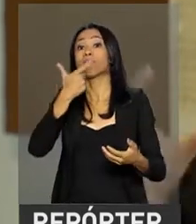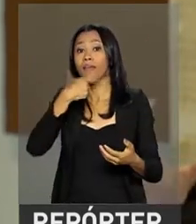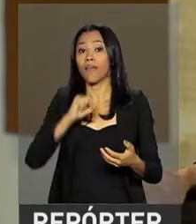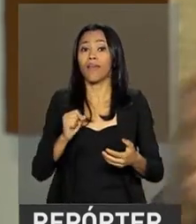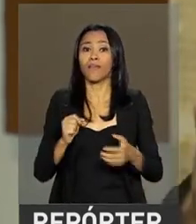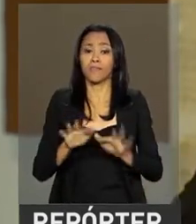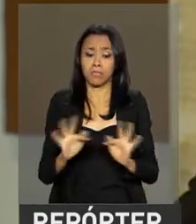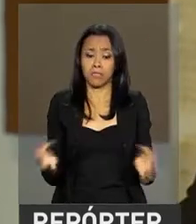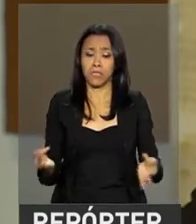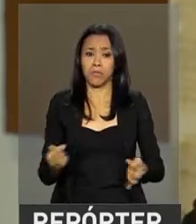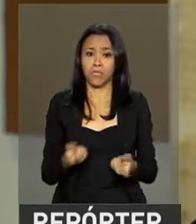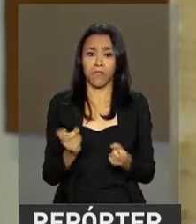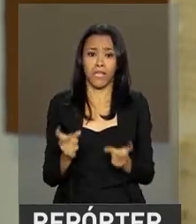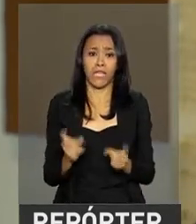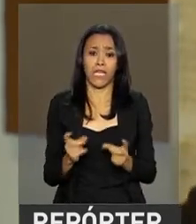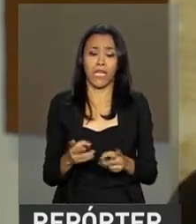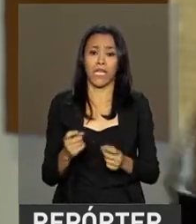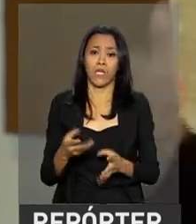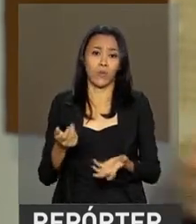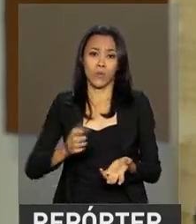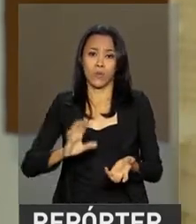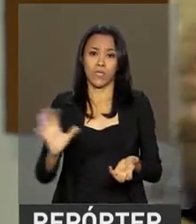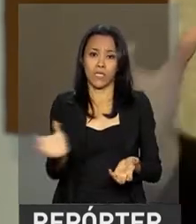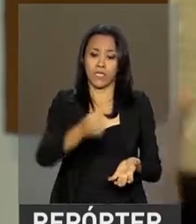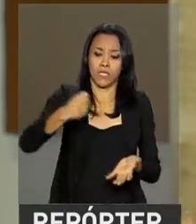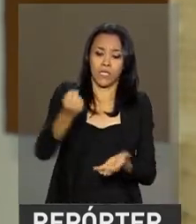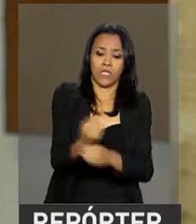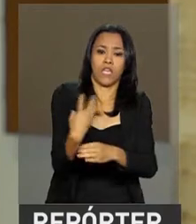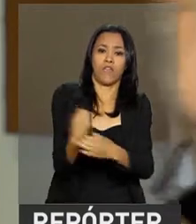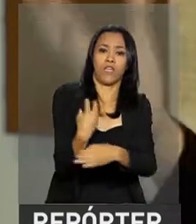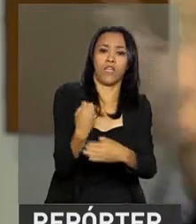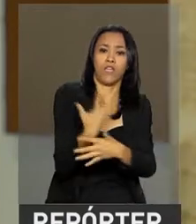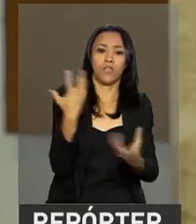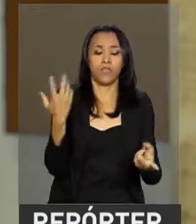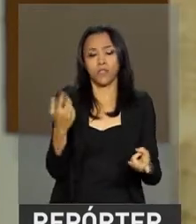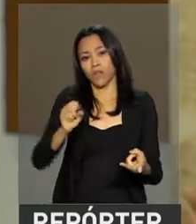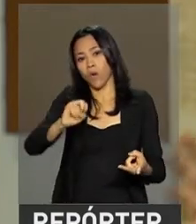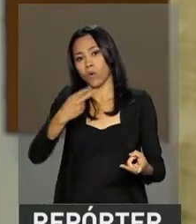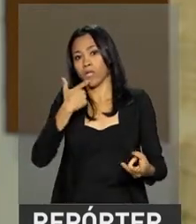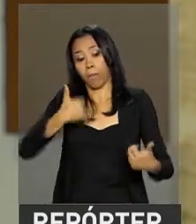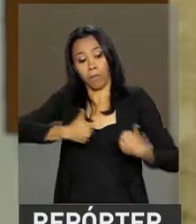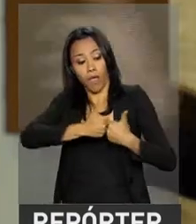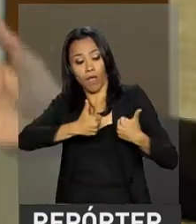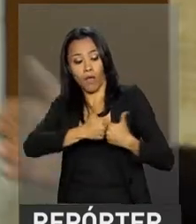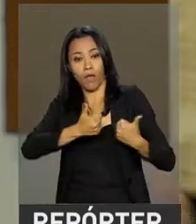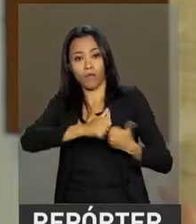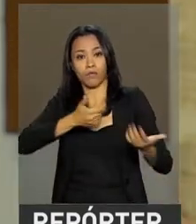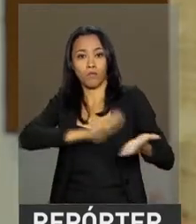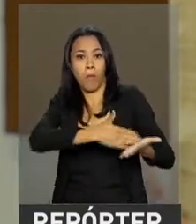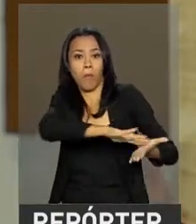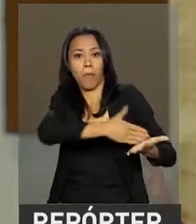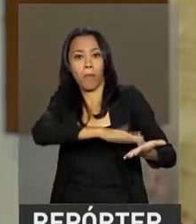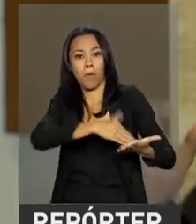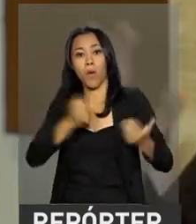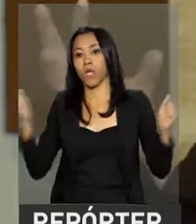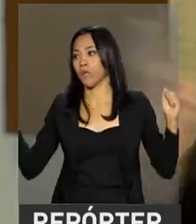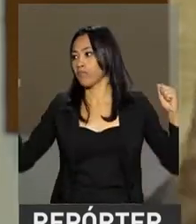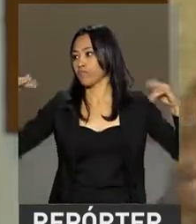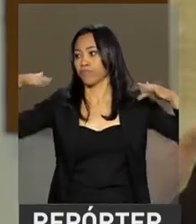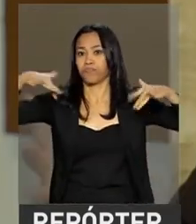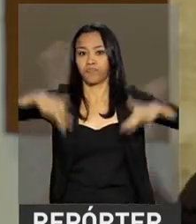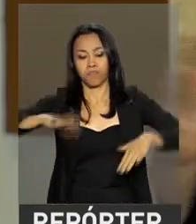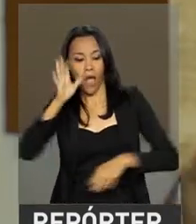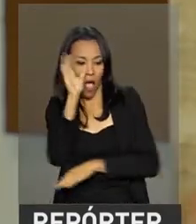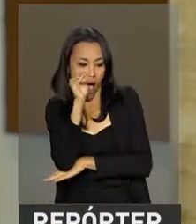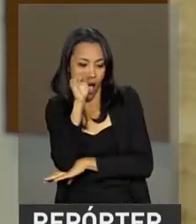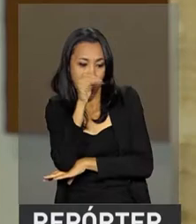vendendo a sua cervejinha para quem está no entorno do sambódromo quem está chegando para o desfile ou quem está